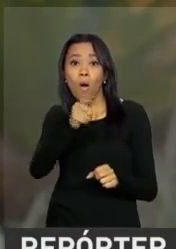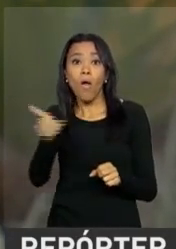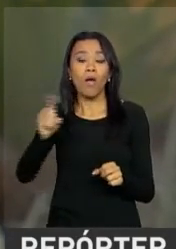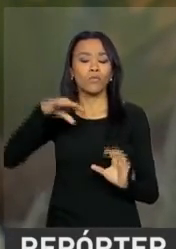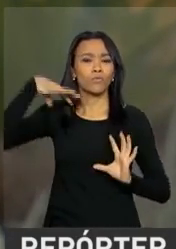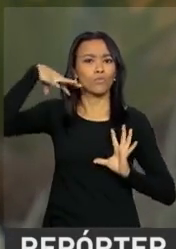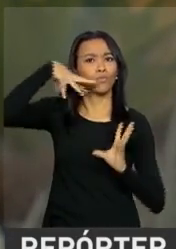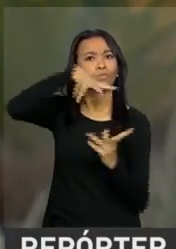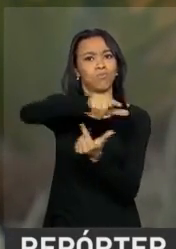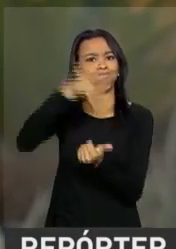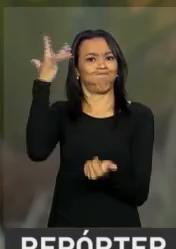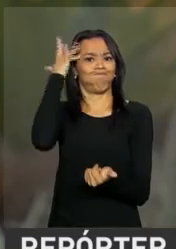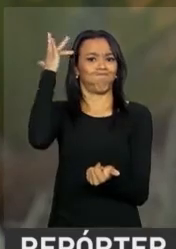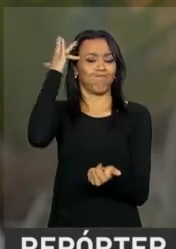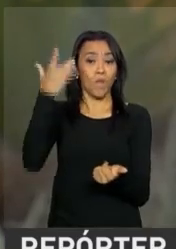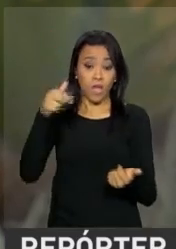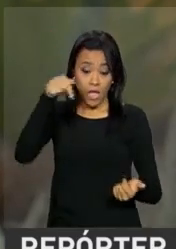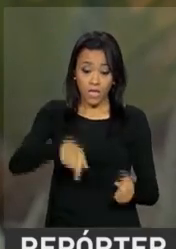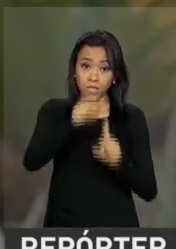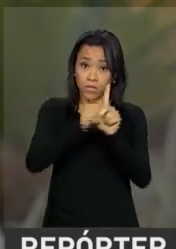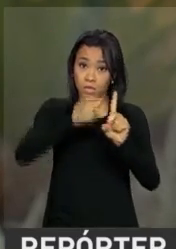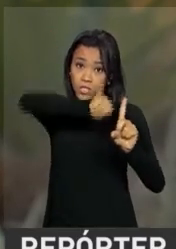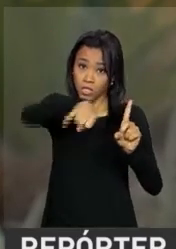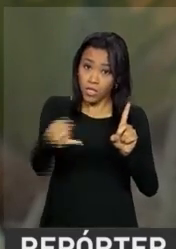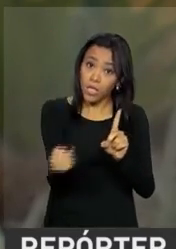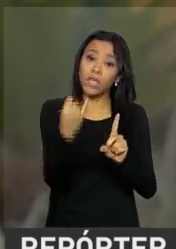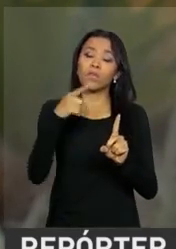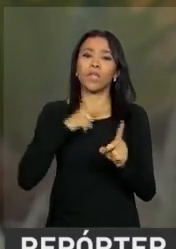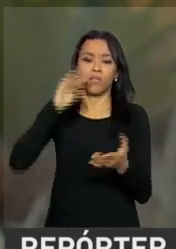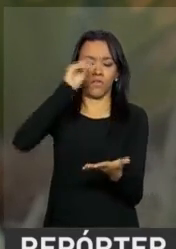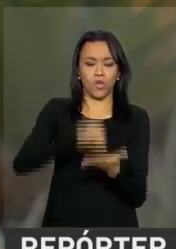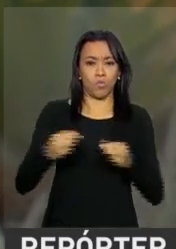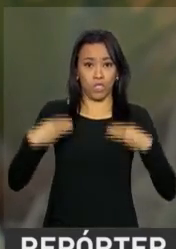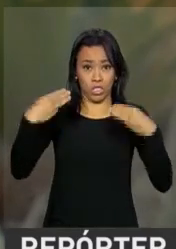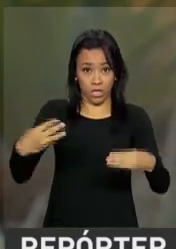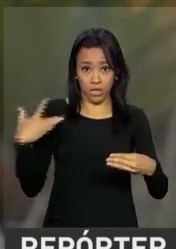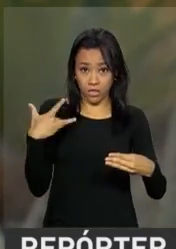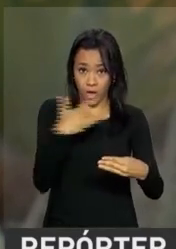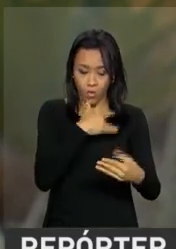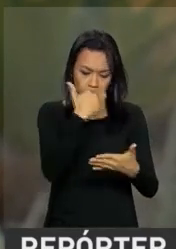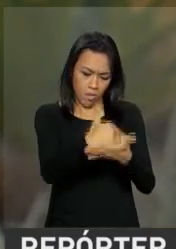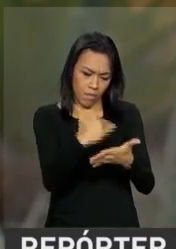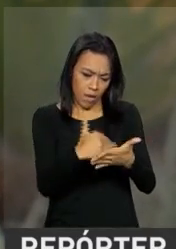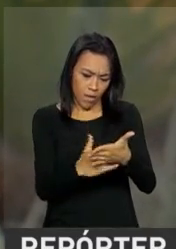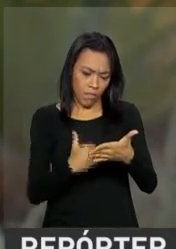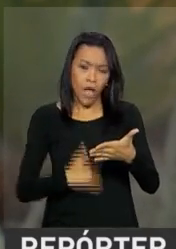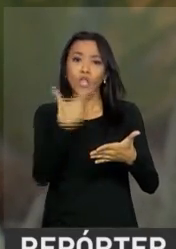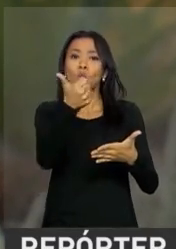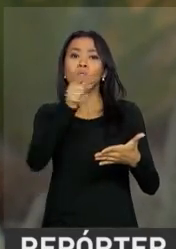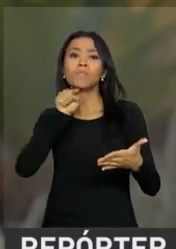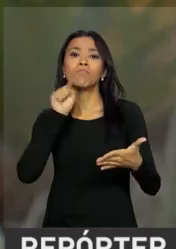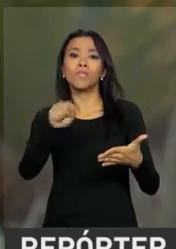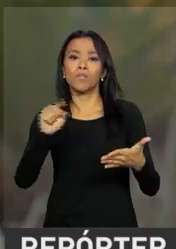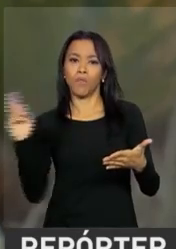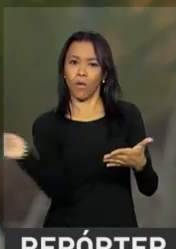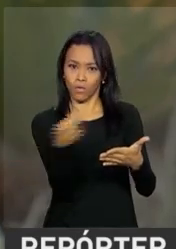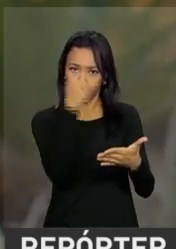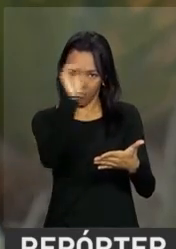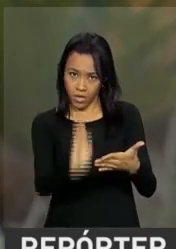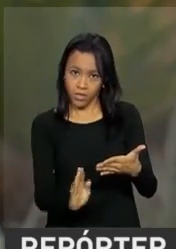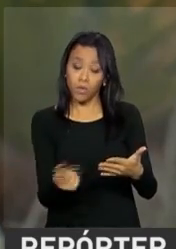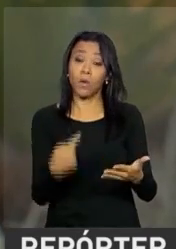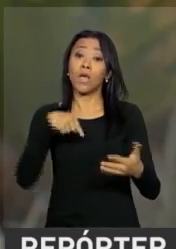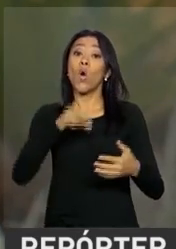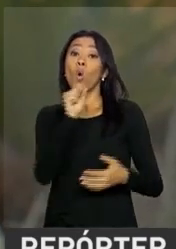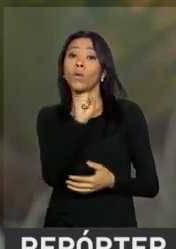e julho deste ano o ministério da saúde registrou cerca de 12 mil procedimentos no país e mais de 80 por